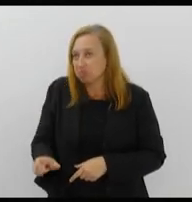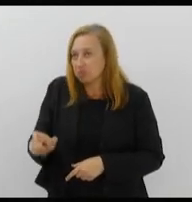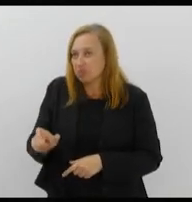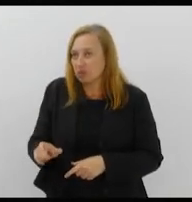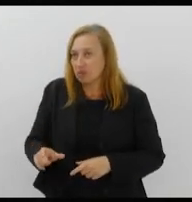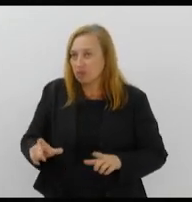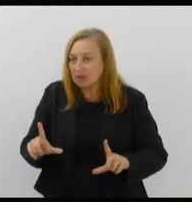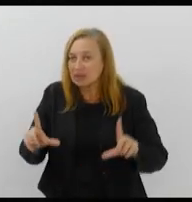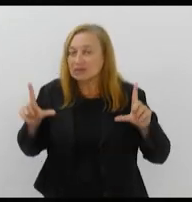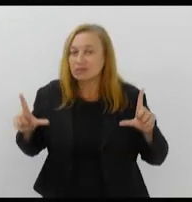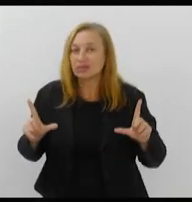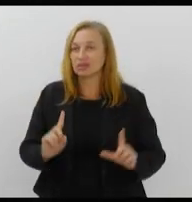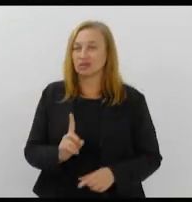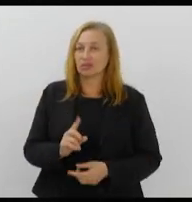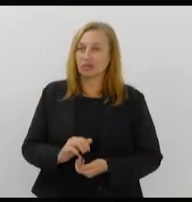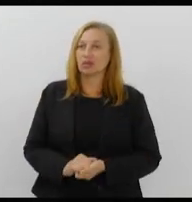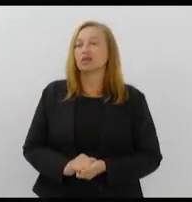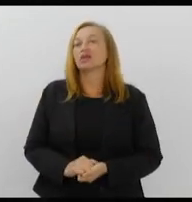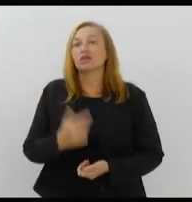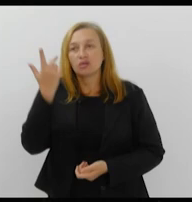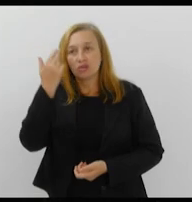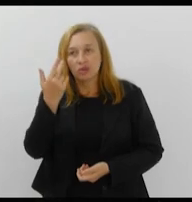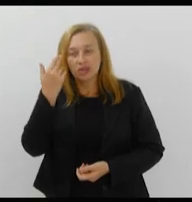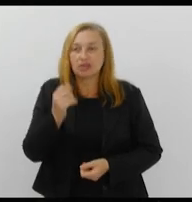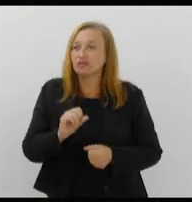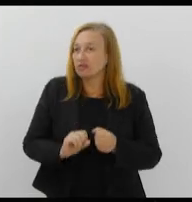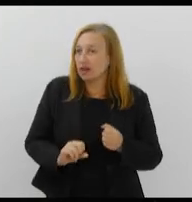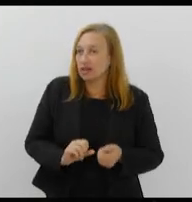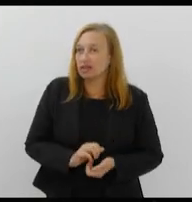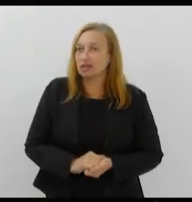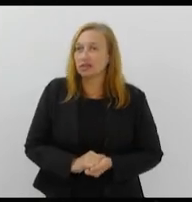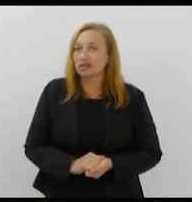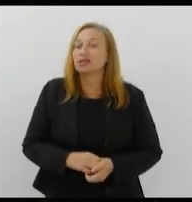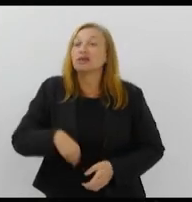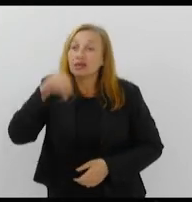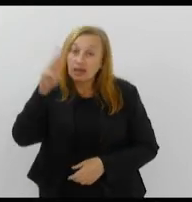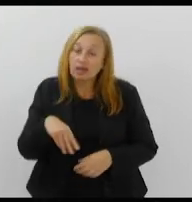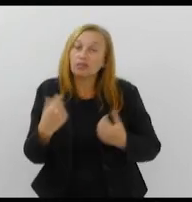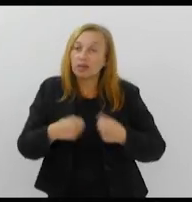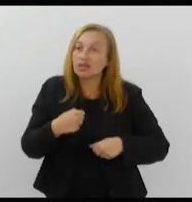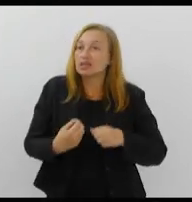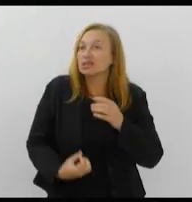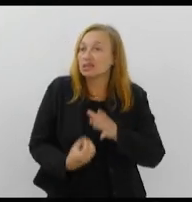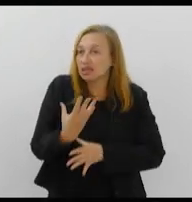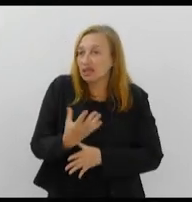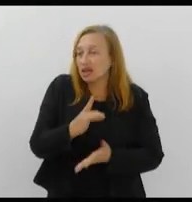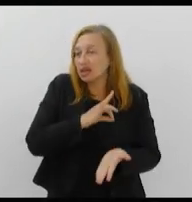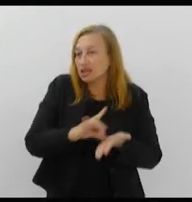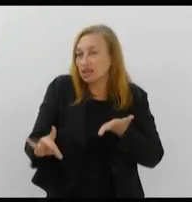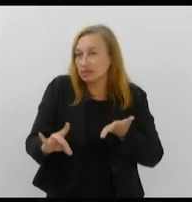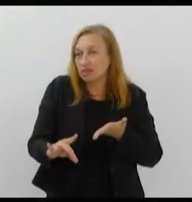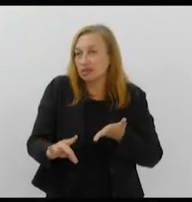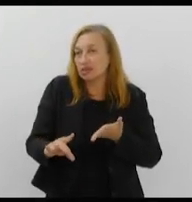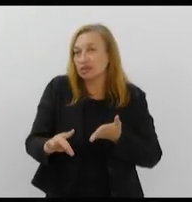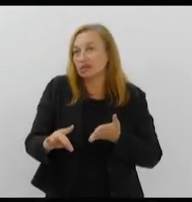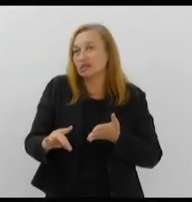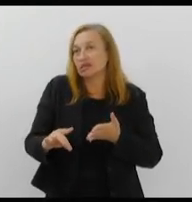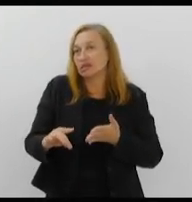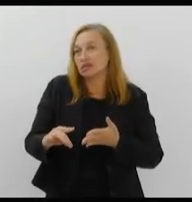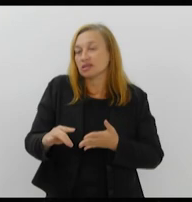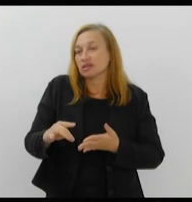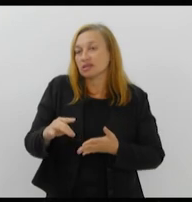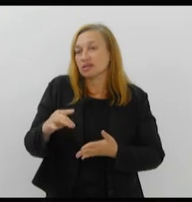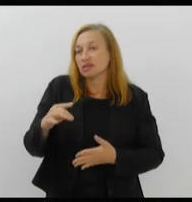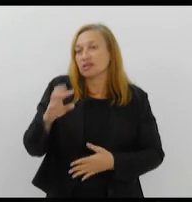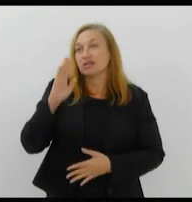fazer isso. Geralmente faz isso, né, quem precisa criar inimigos imaginários.